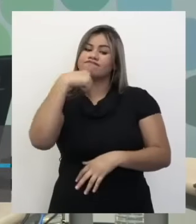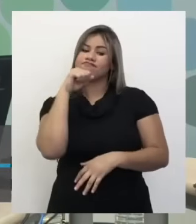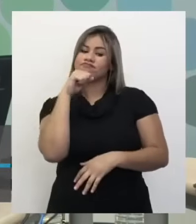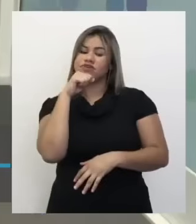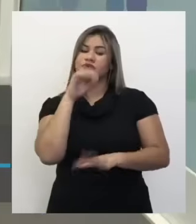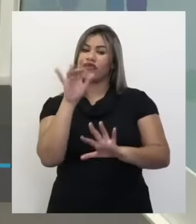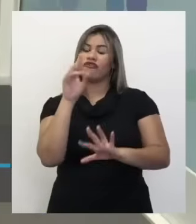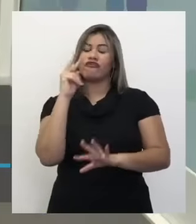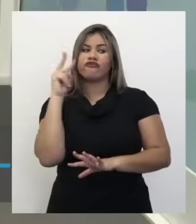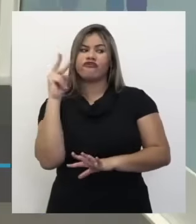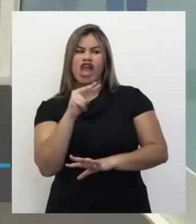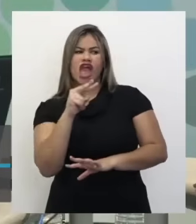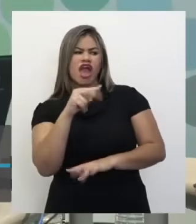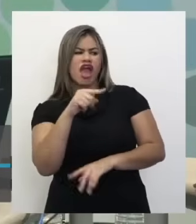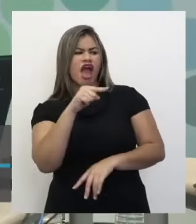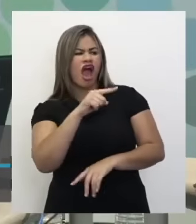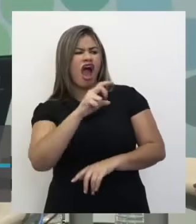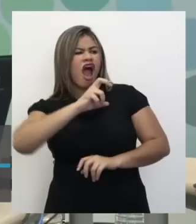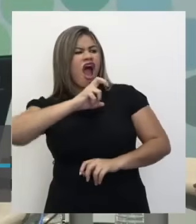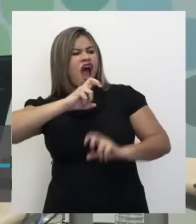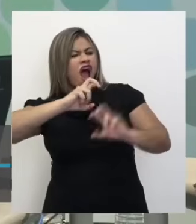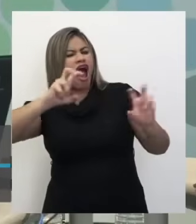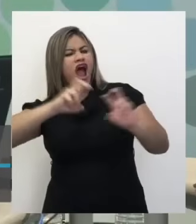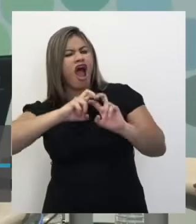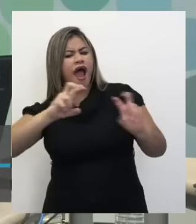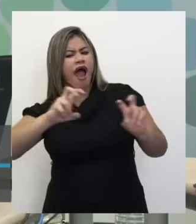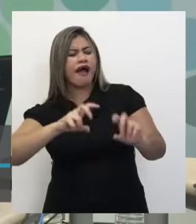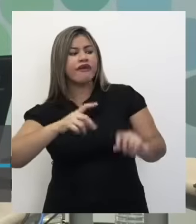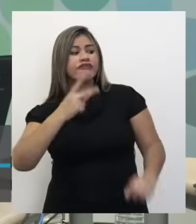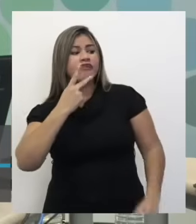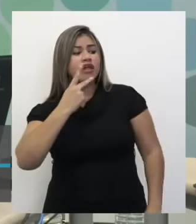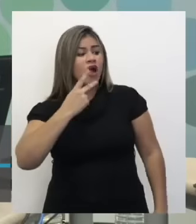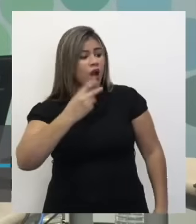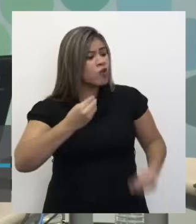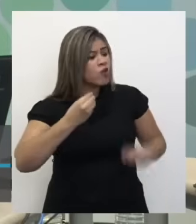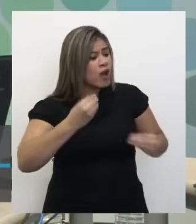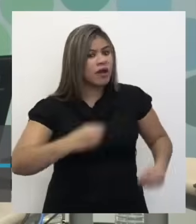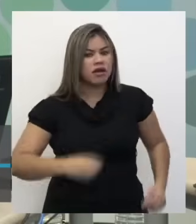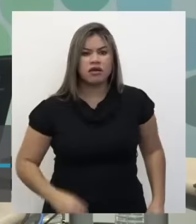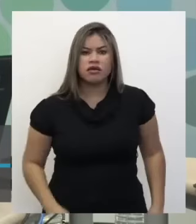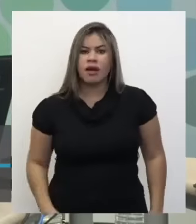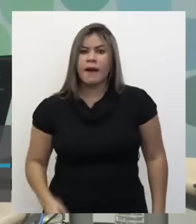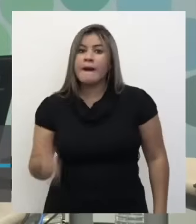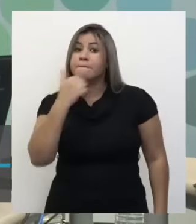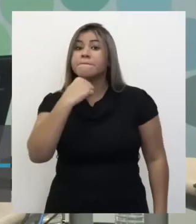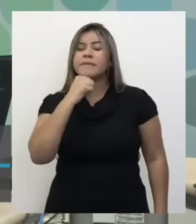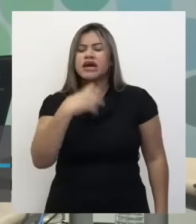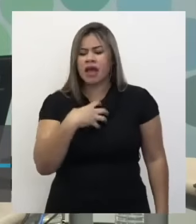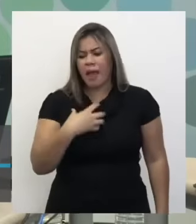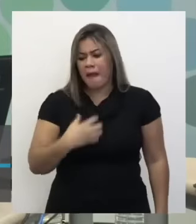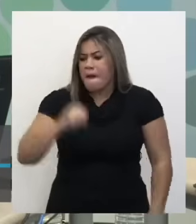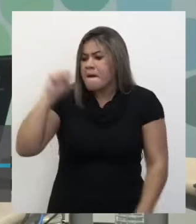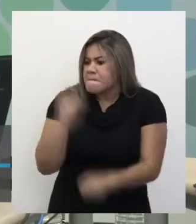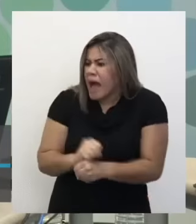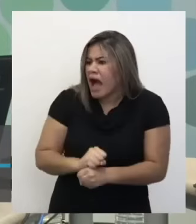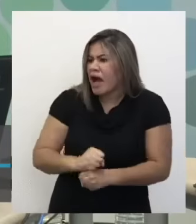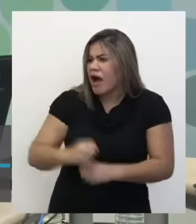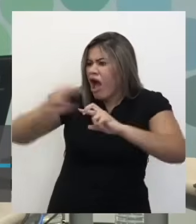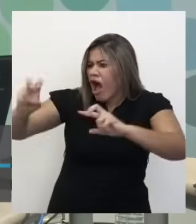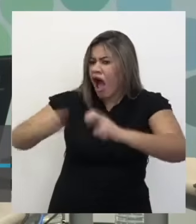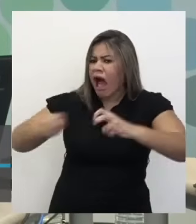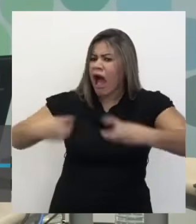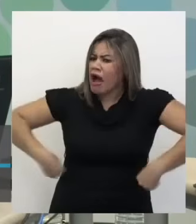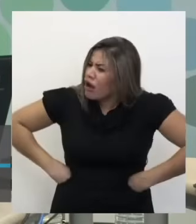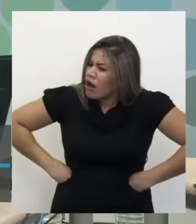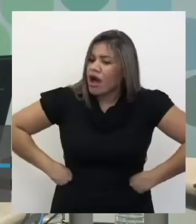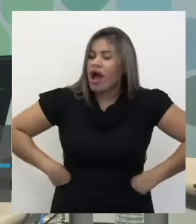gritando. E aí, ao invés de perguntar o que ele quer, ela grita também. Para de berrar e entra. Vem E até aí a ele sala. entra